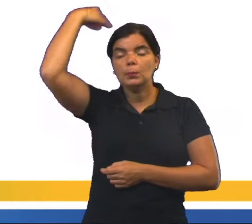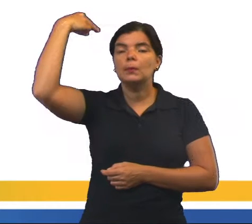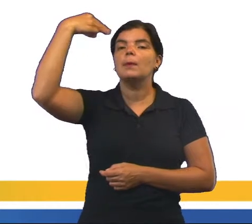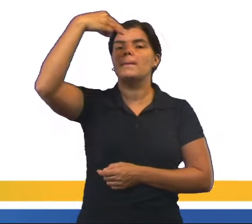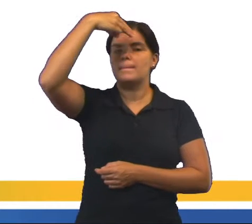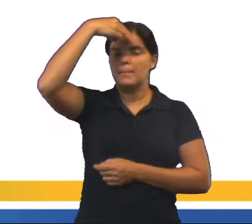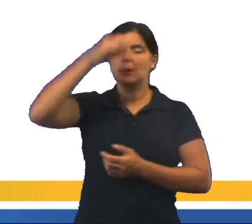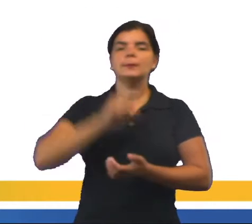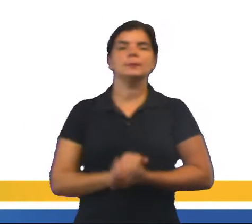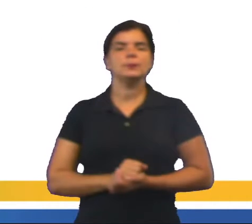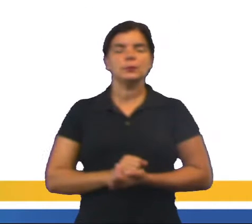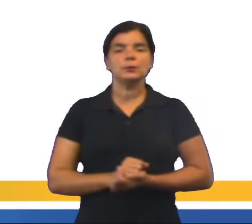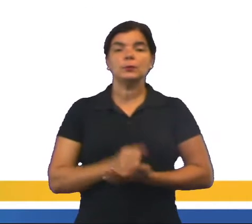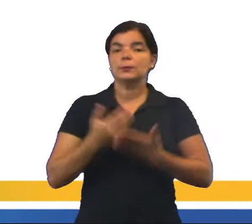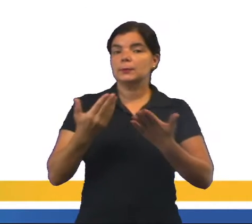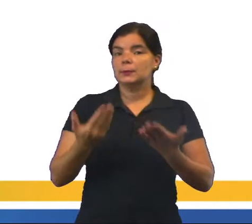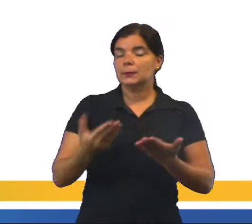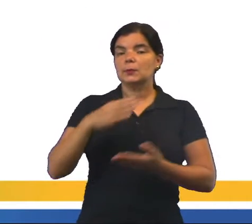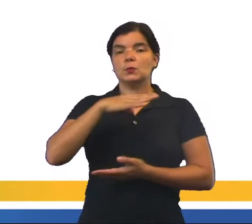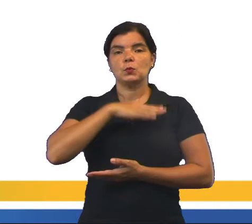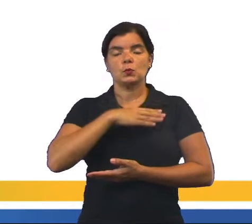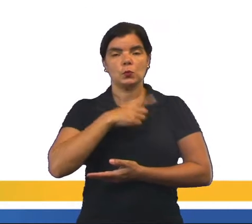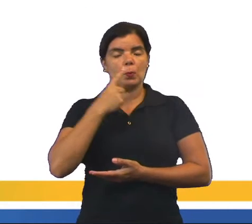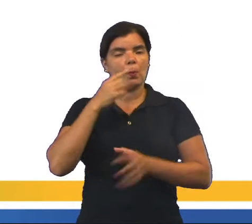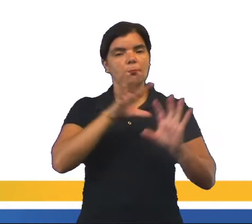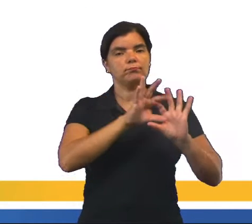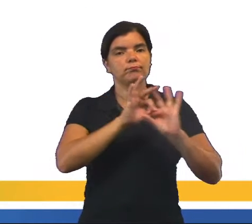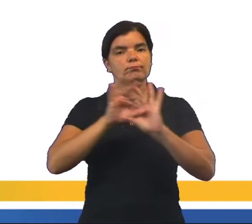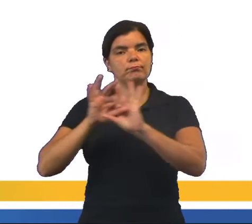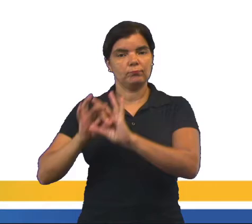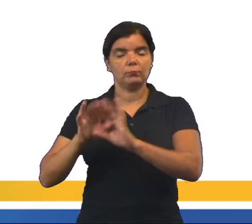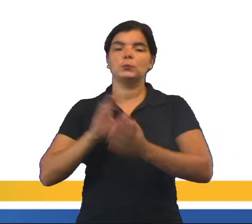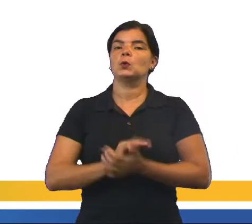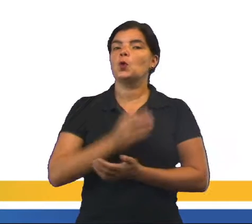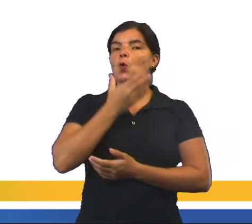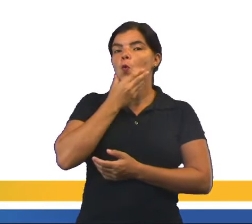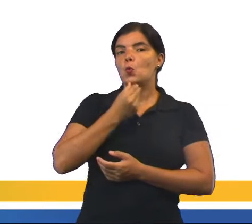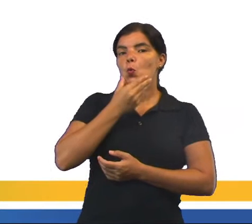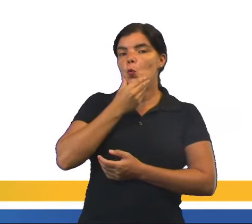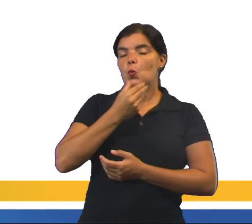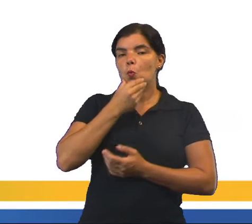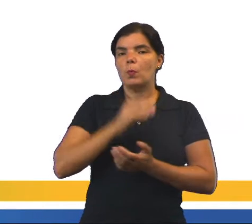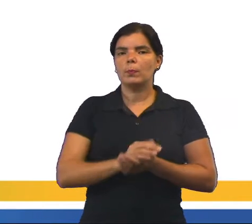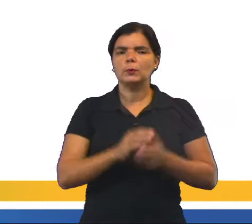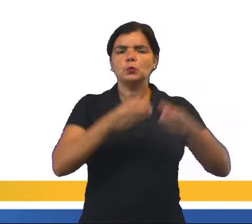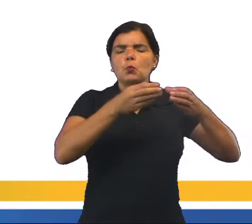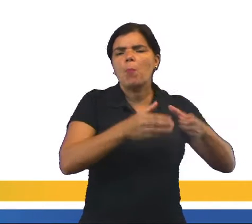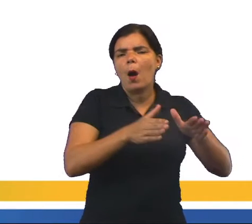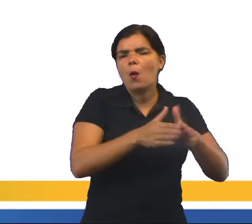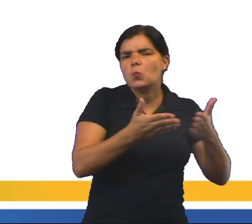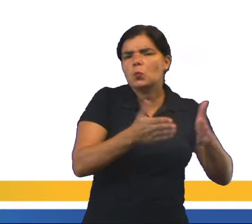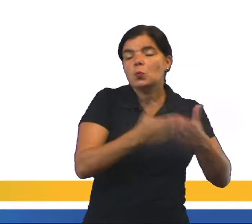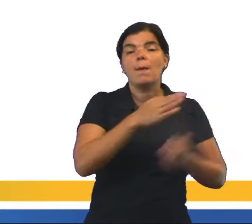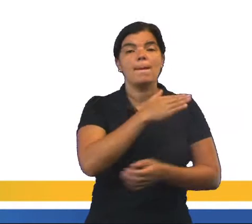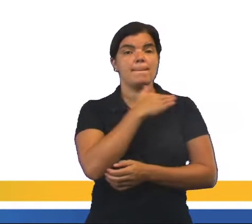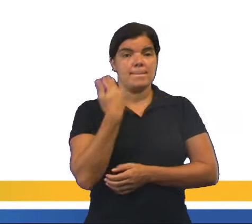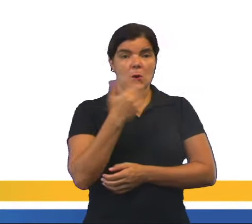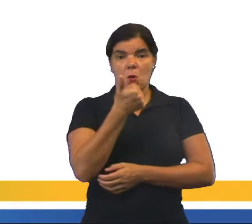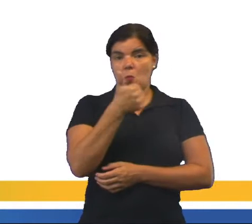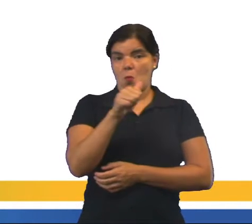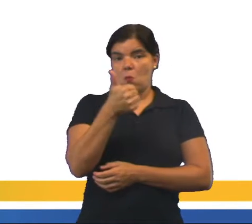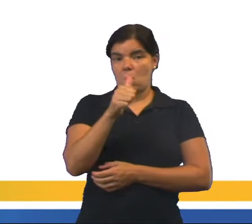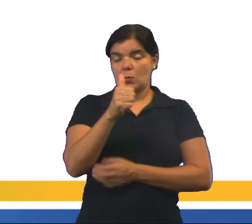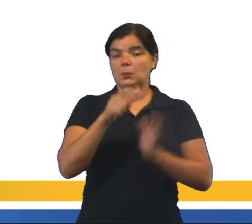vamos acrescentar mais essa cidade, que nosso contexto é esse, os homens de bairros mais pobres morrem